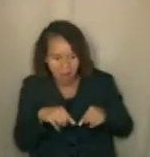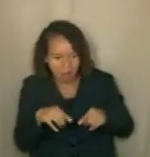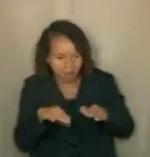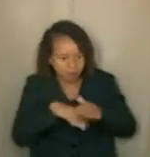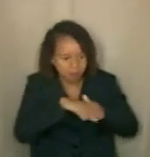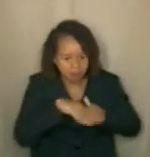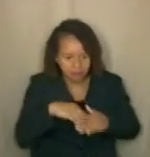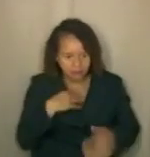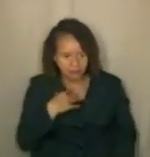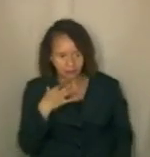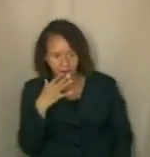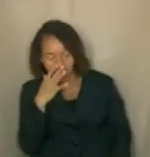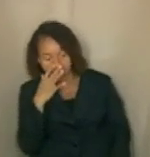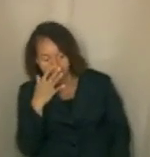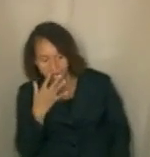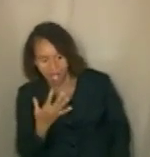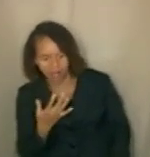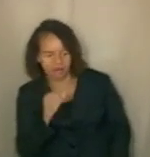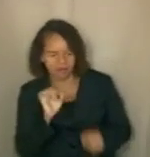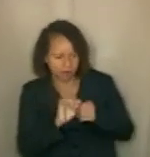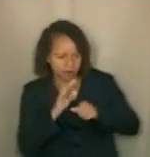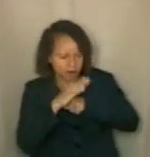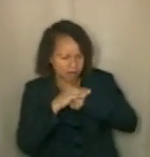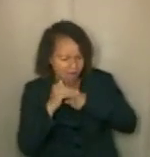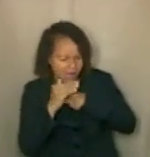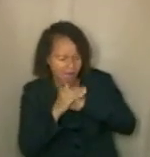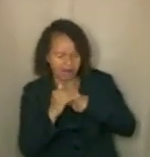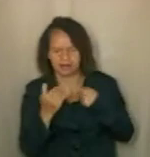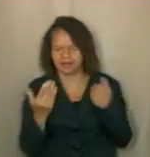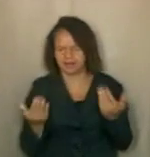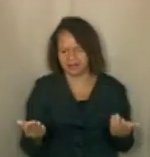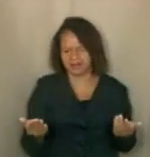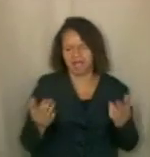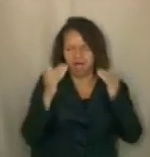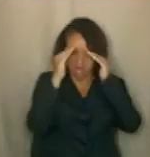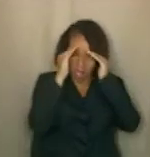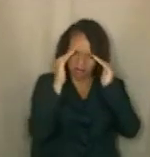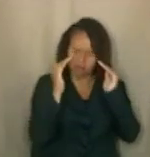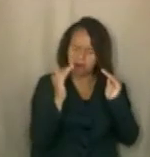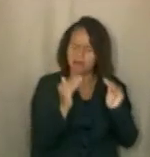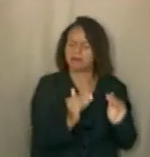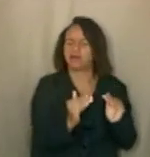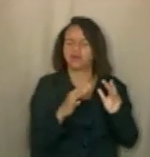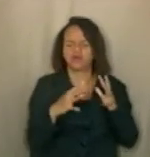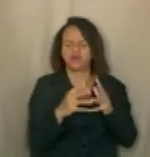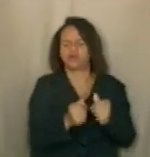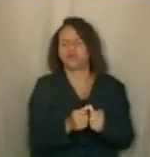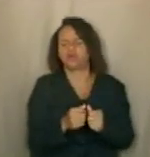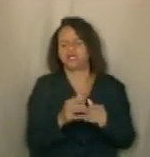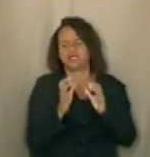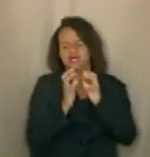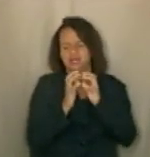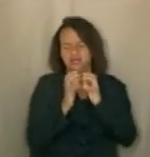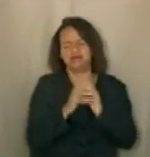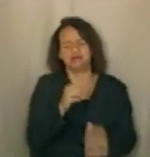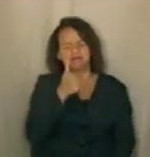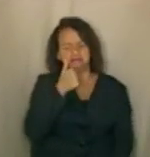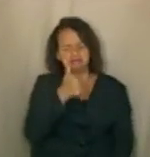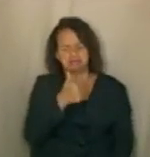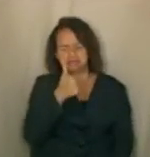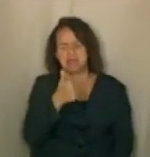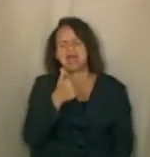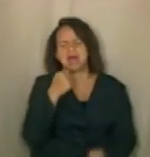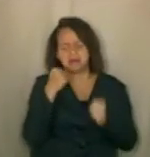um campo que é feito com carinho né E respeito a todos os Recifes se vale a pena